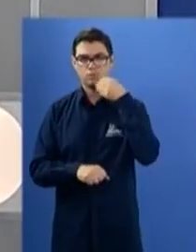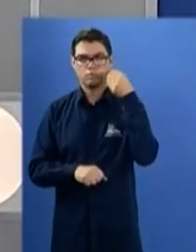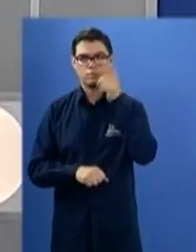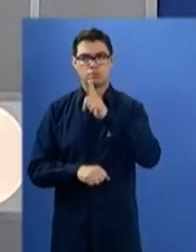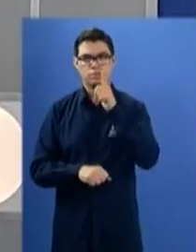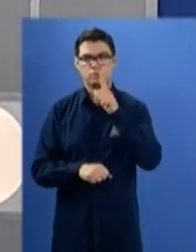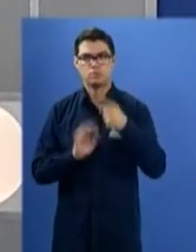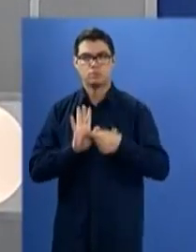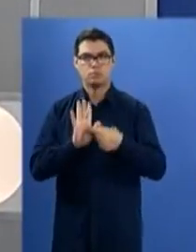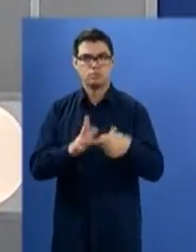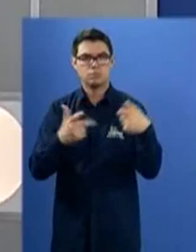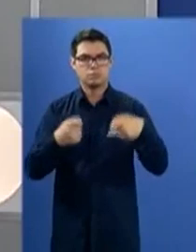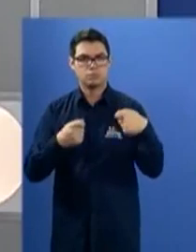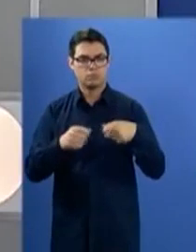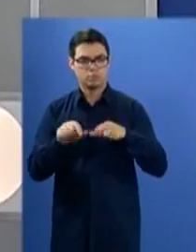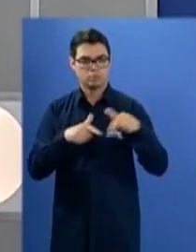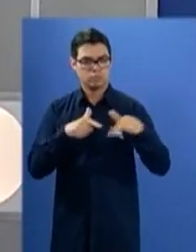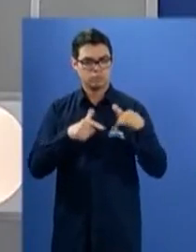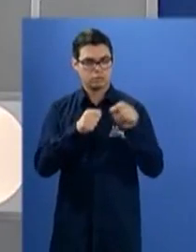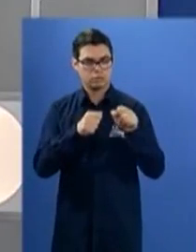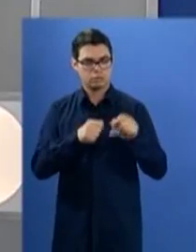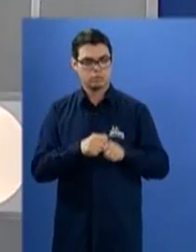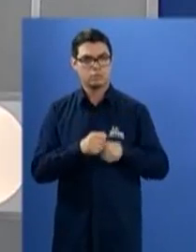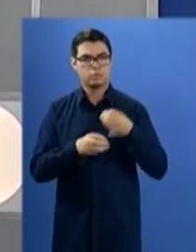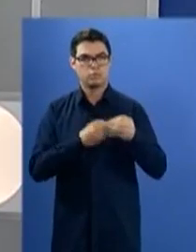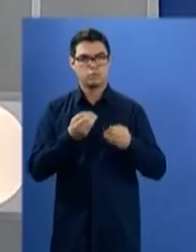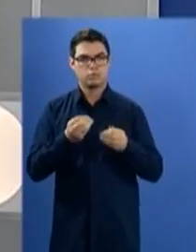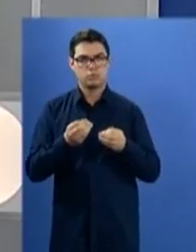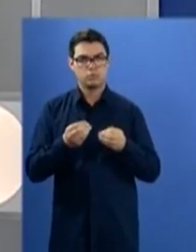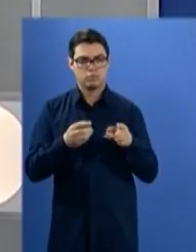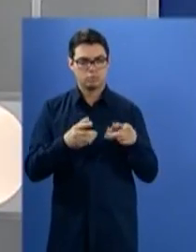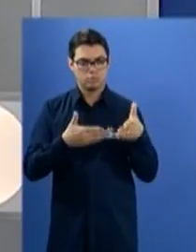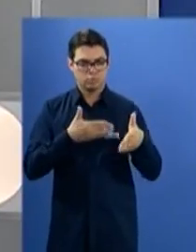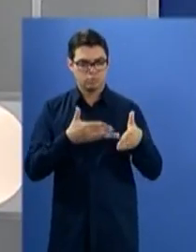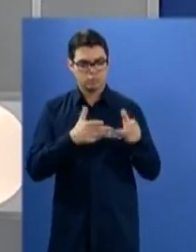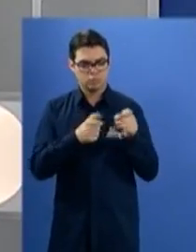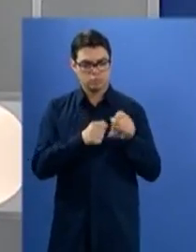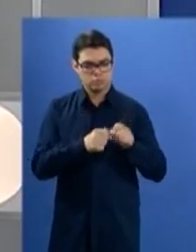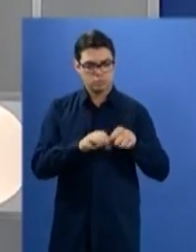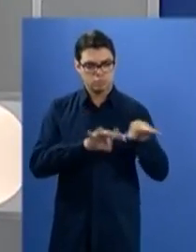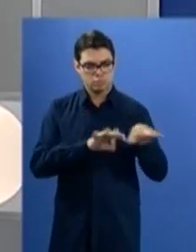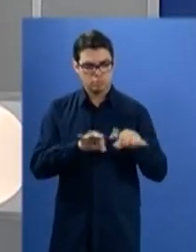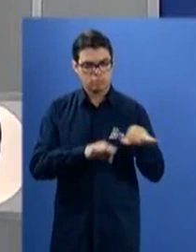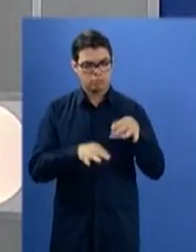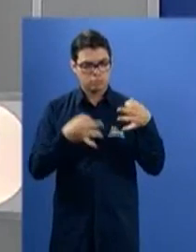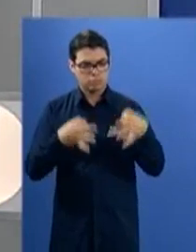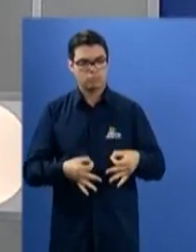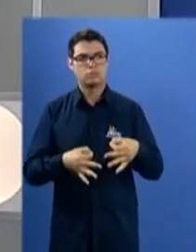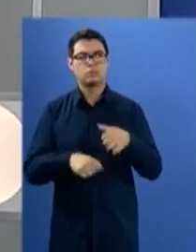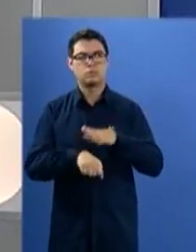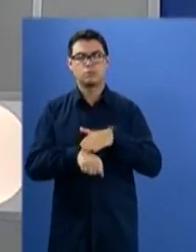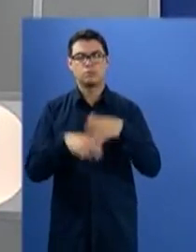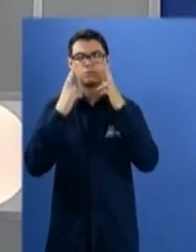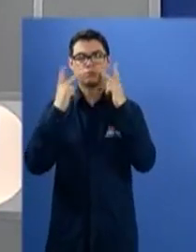experiência deveria gastar para executar uma tarefa ou uma operação específica de trabalho dentro de um ritmo